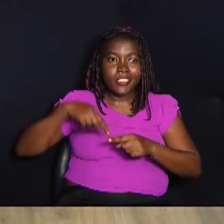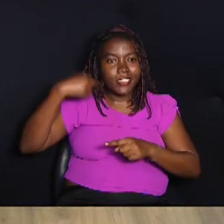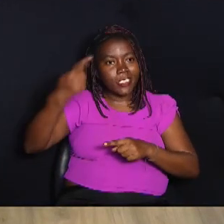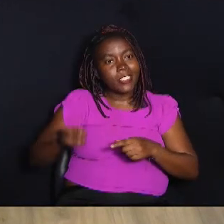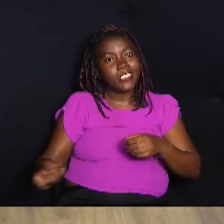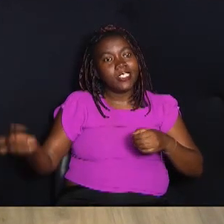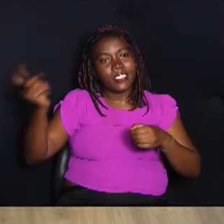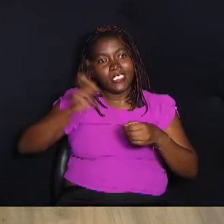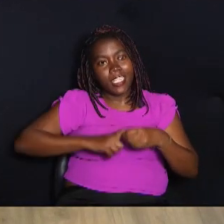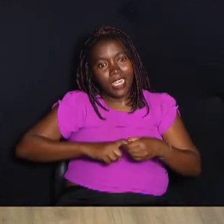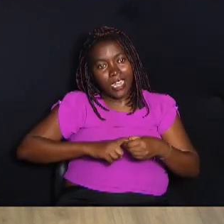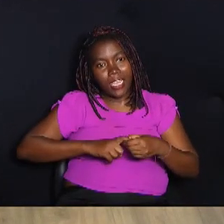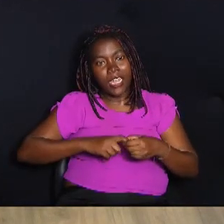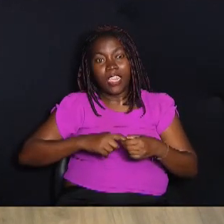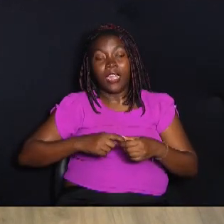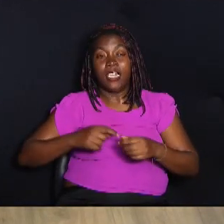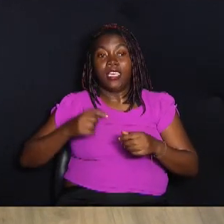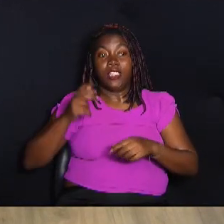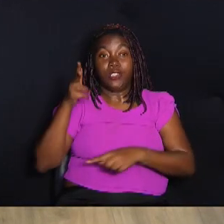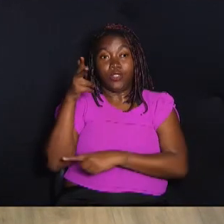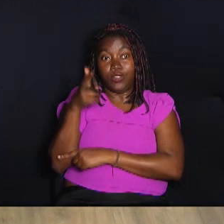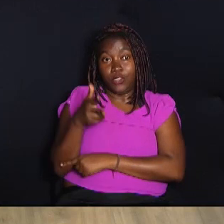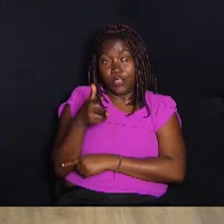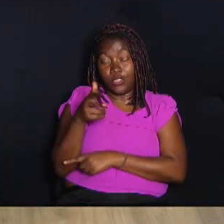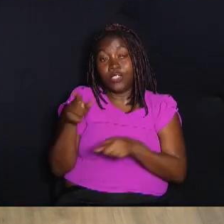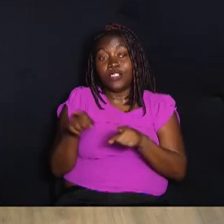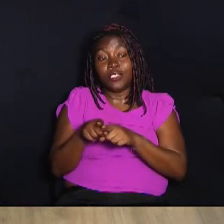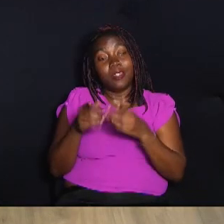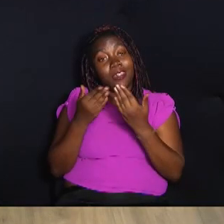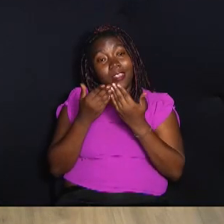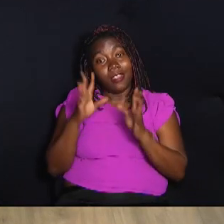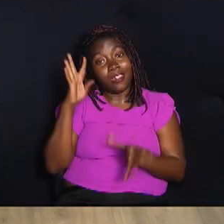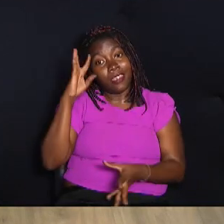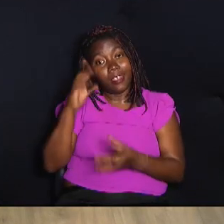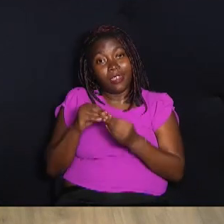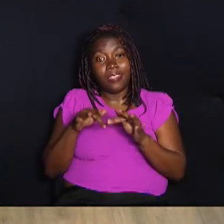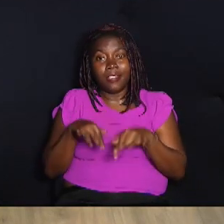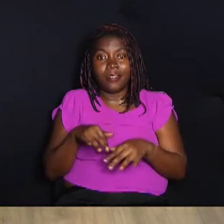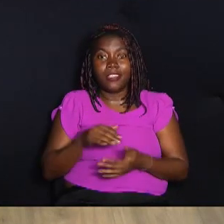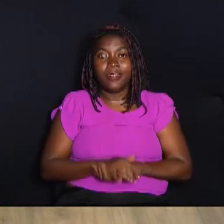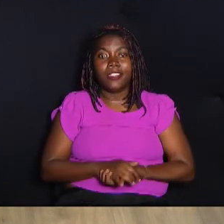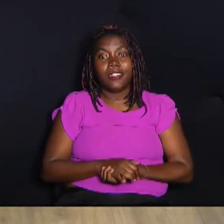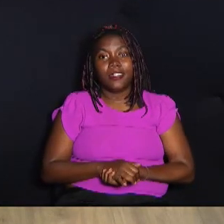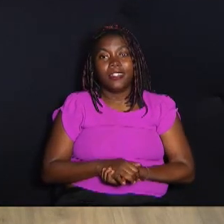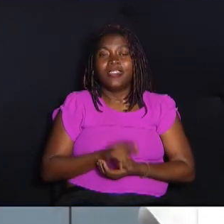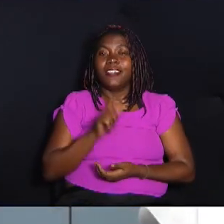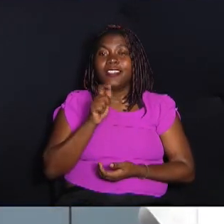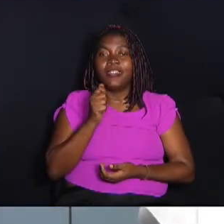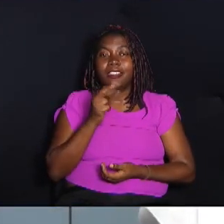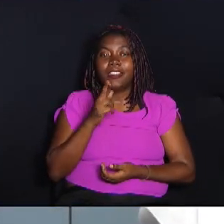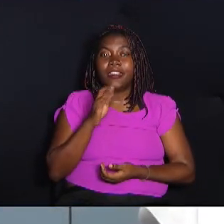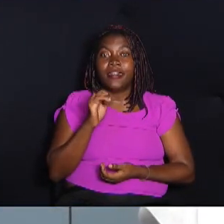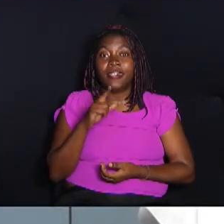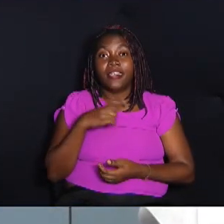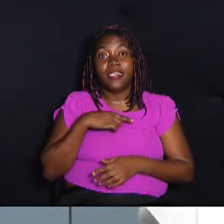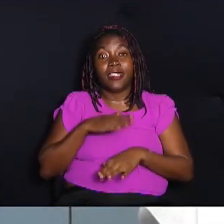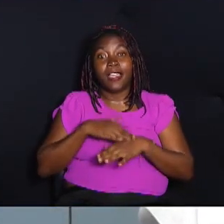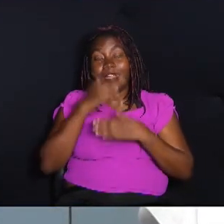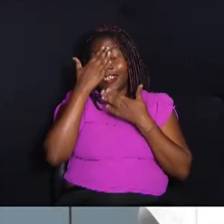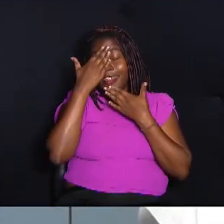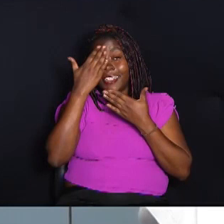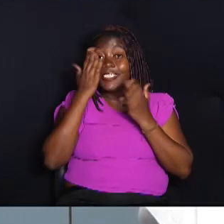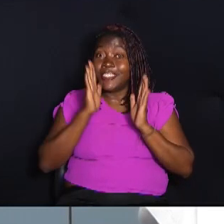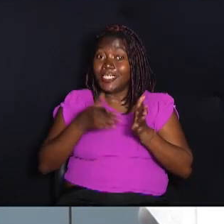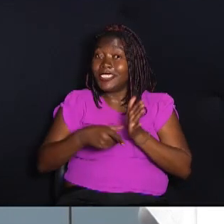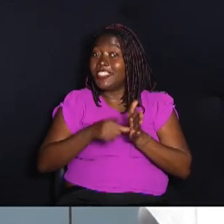retornar até os nossos estúdios e fica aberto aí para suas considerações finais. Gabriel Castro, eu que agradeço. Já está aceito o